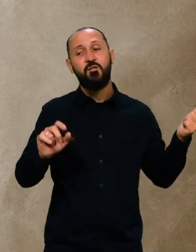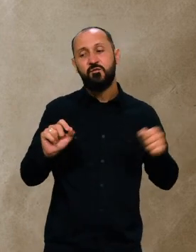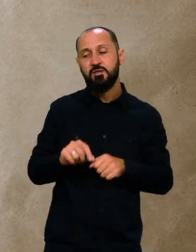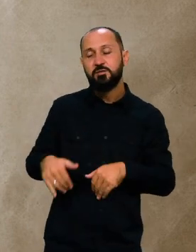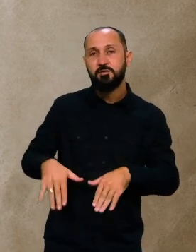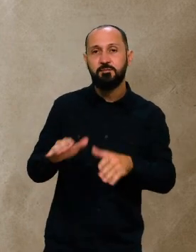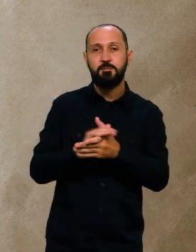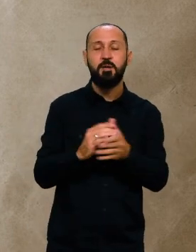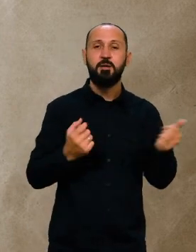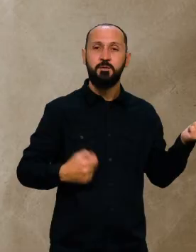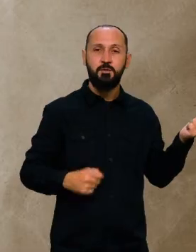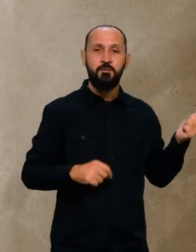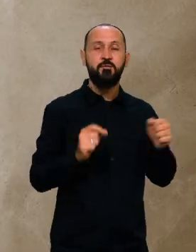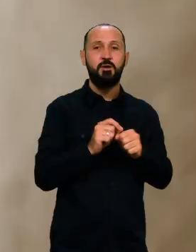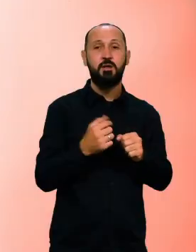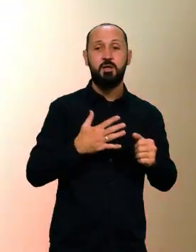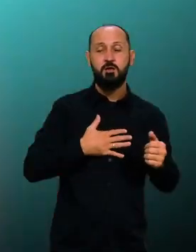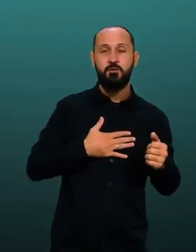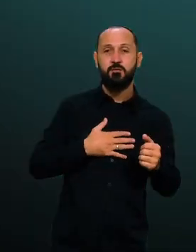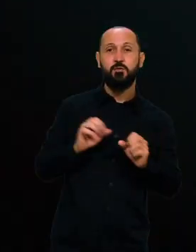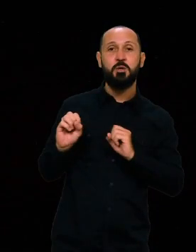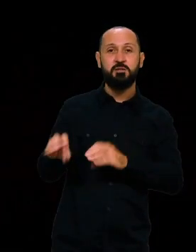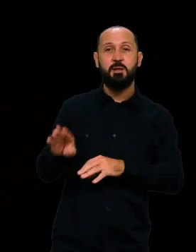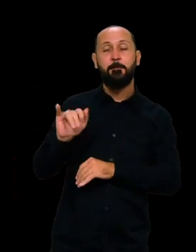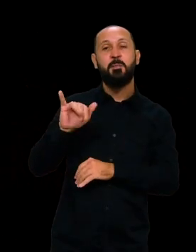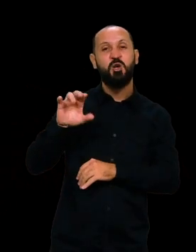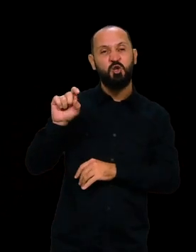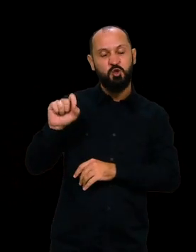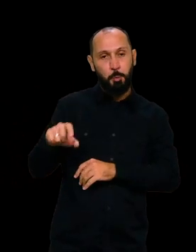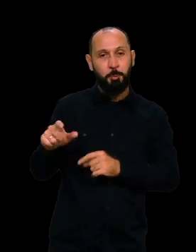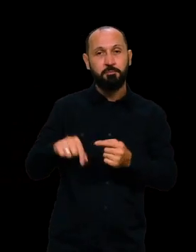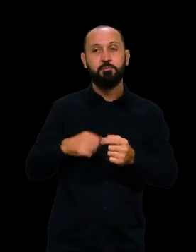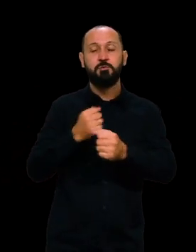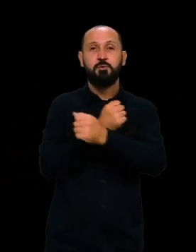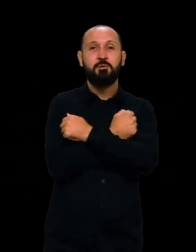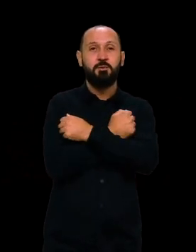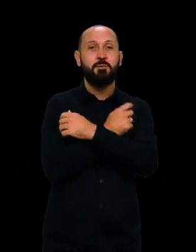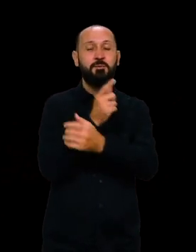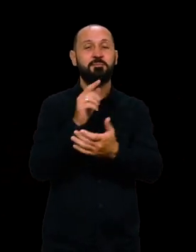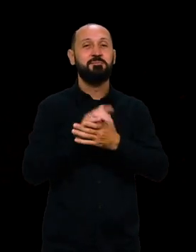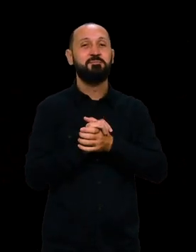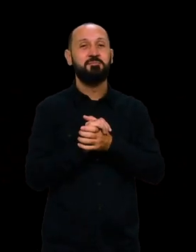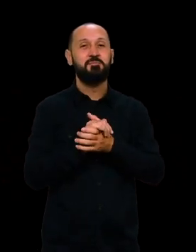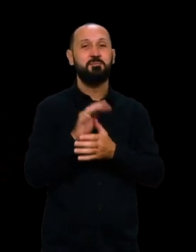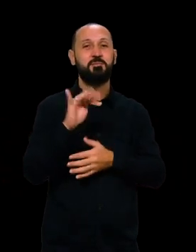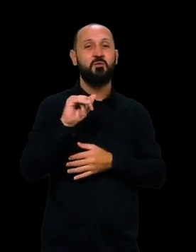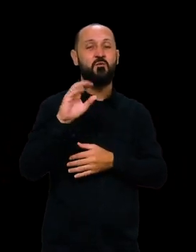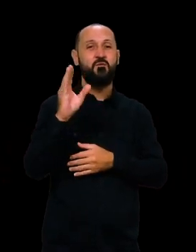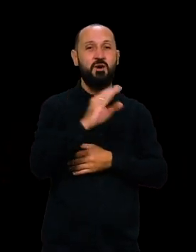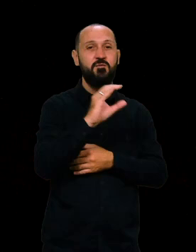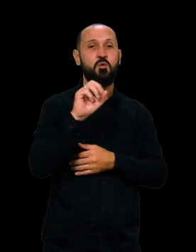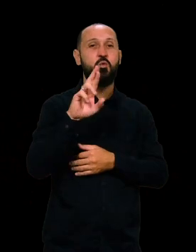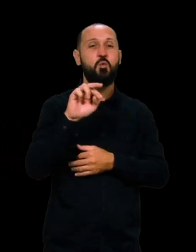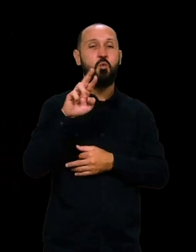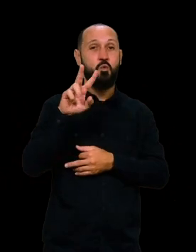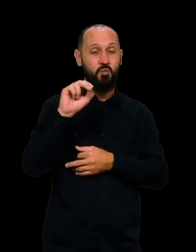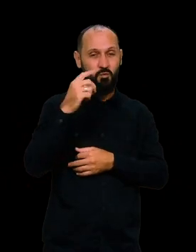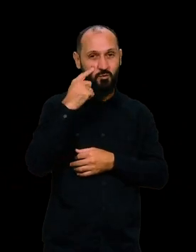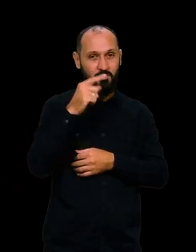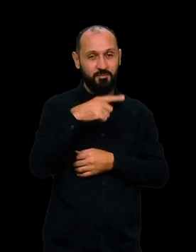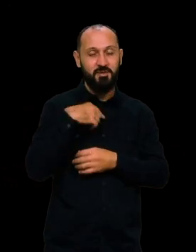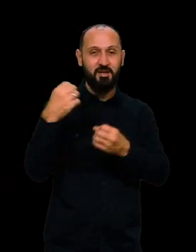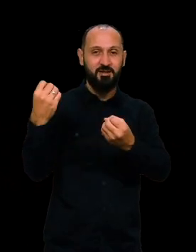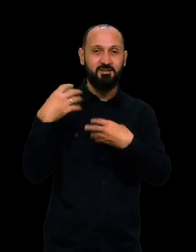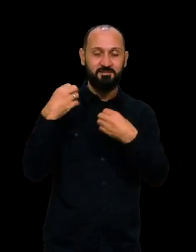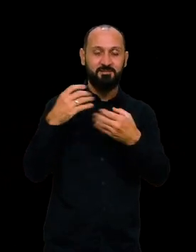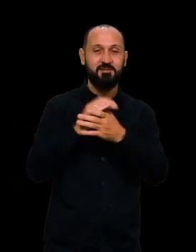fazer. Aí para fazer guitarra com ele, eu vou fazer baixo. Então eu vou estudar o baixo com ele. Aí mandar um abraço pro Fábio Corvo aí do Bando Velho Jack, que